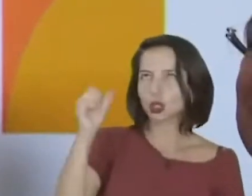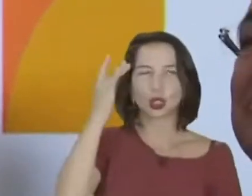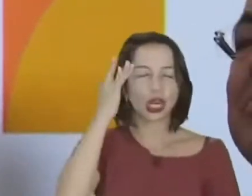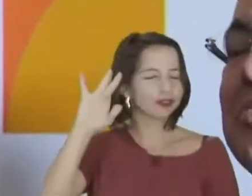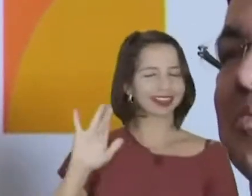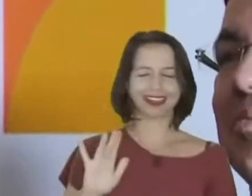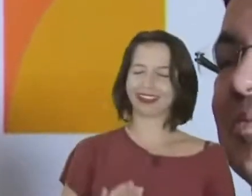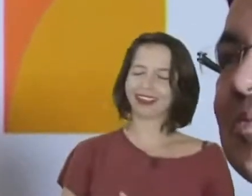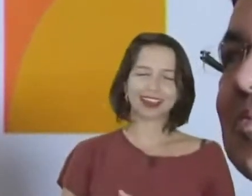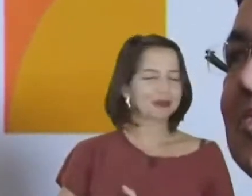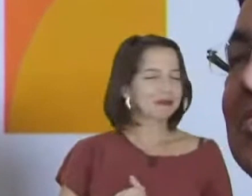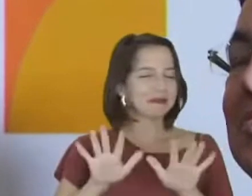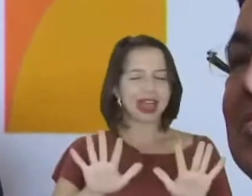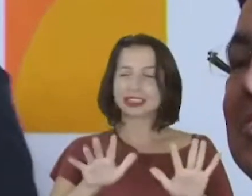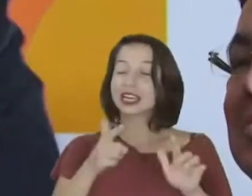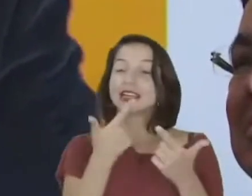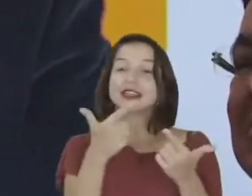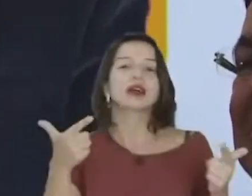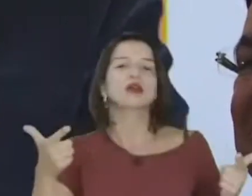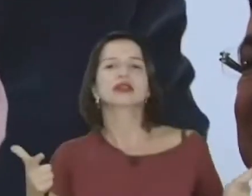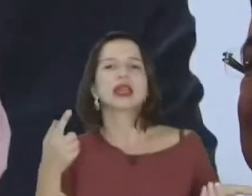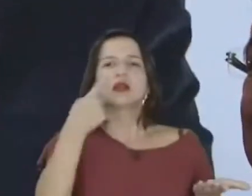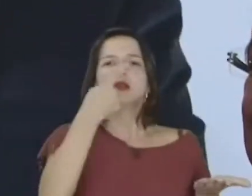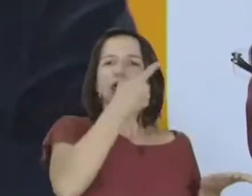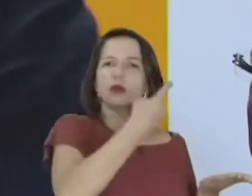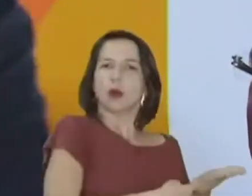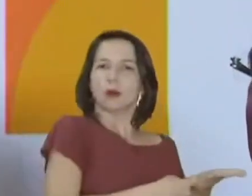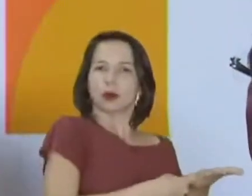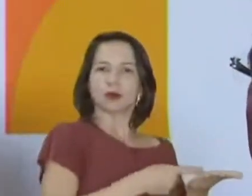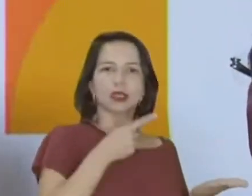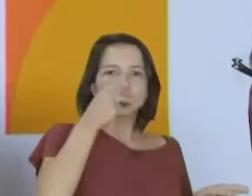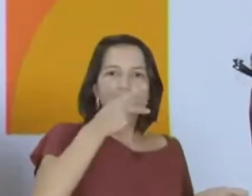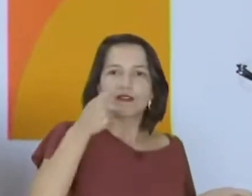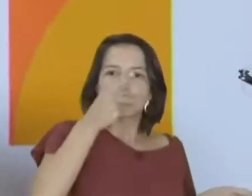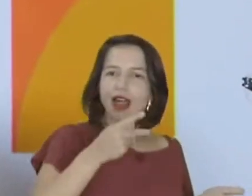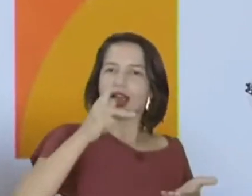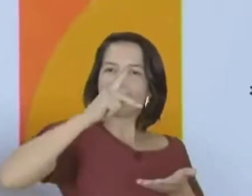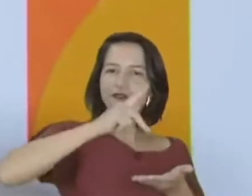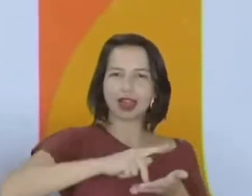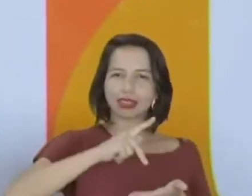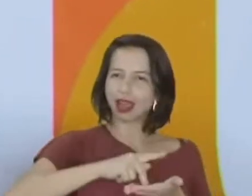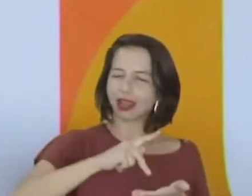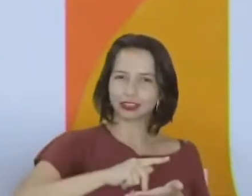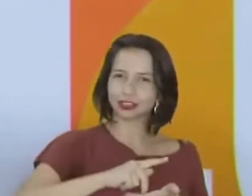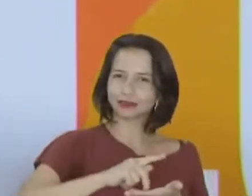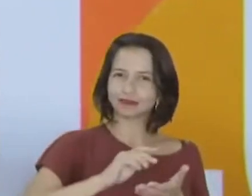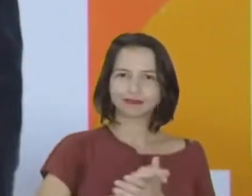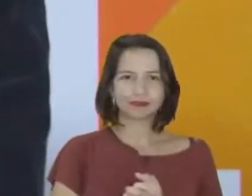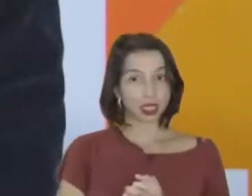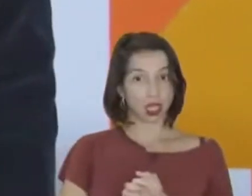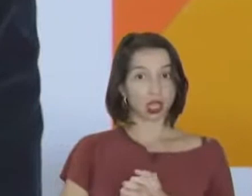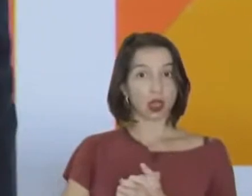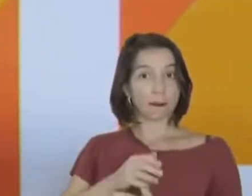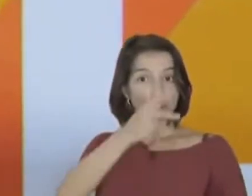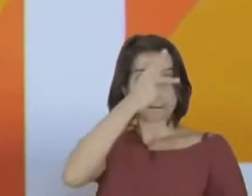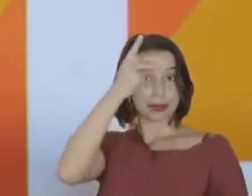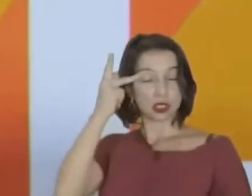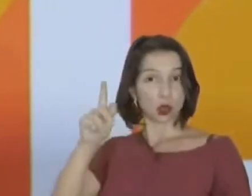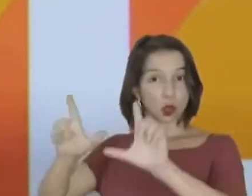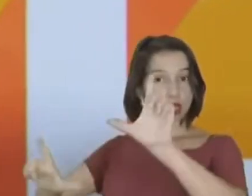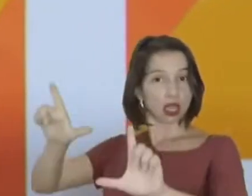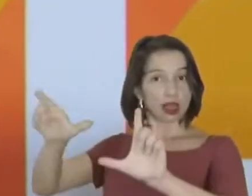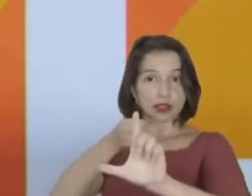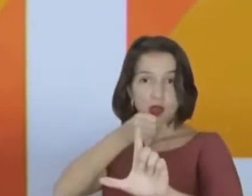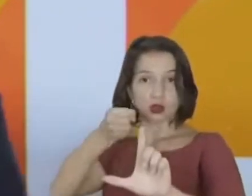não tem interesse de responder nenhuma pergunta de nenhum jornalista. Porque ele é obrigado a construir as